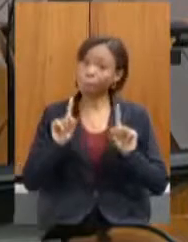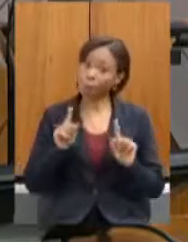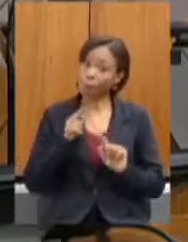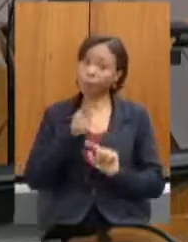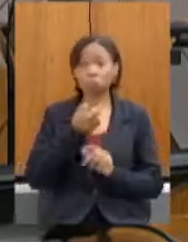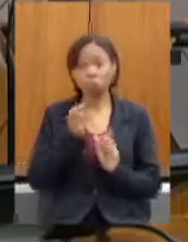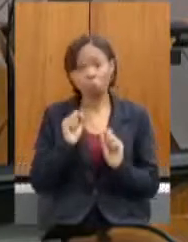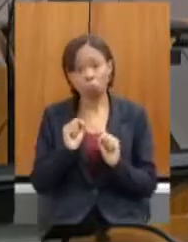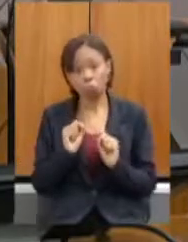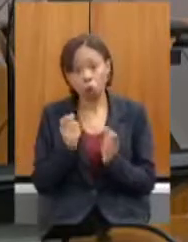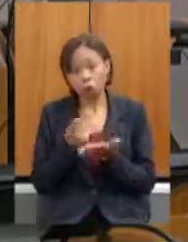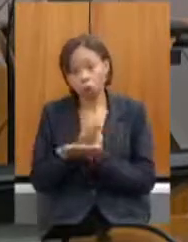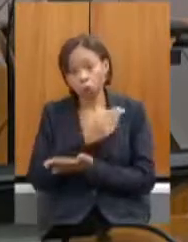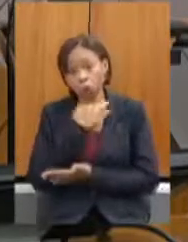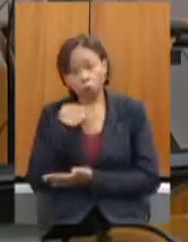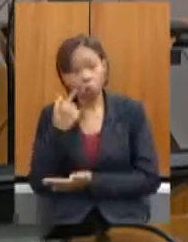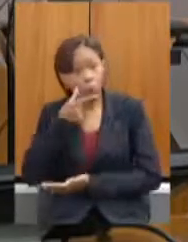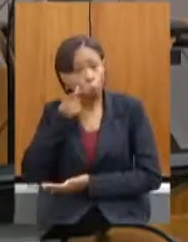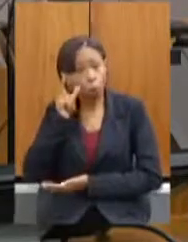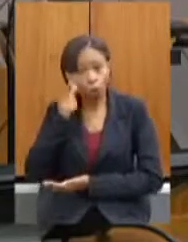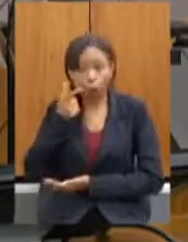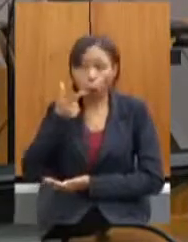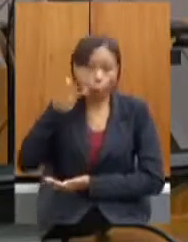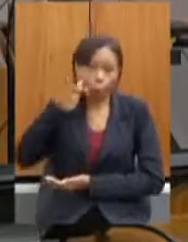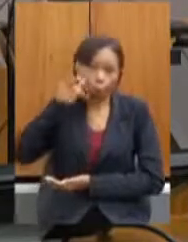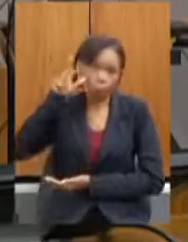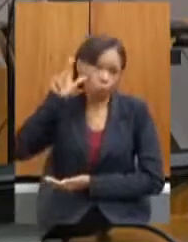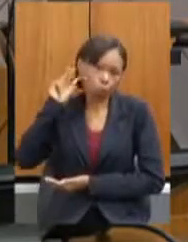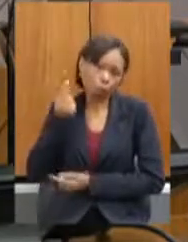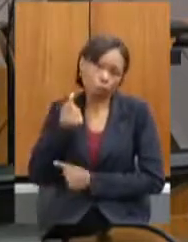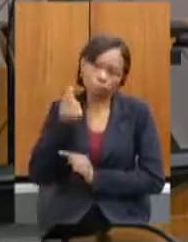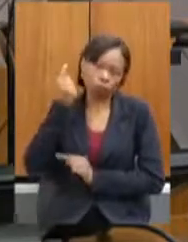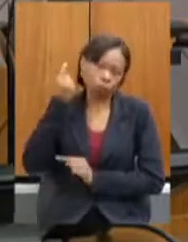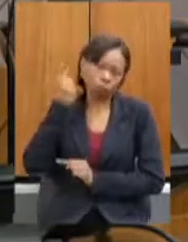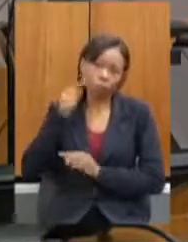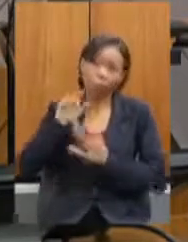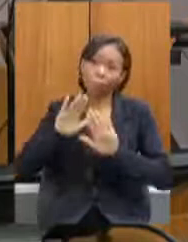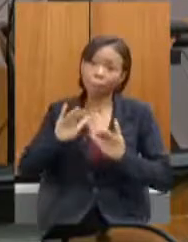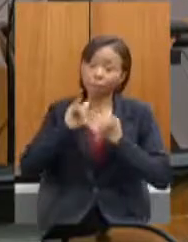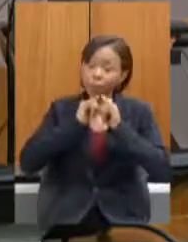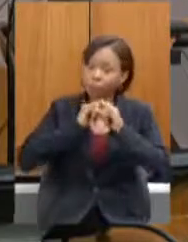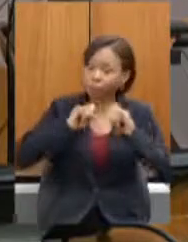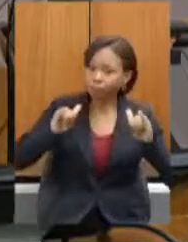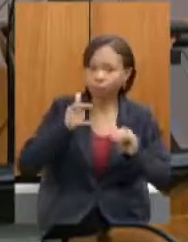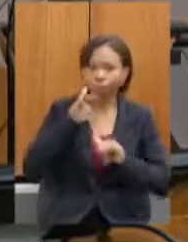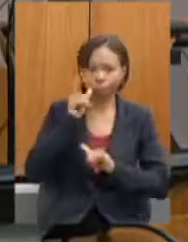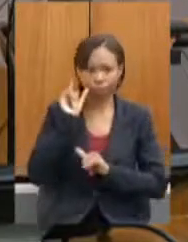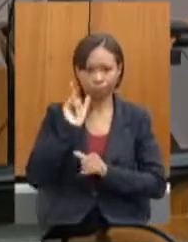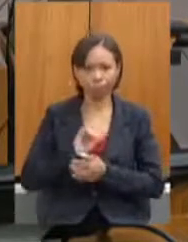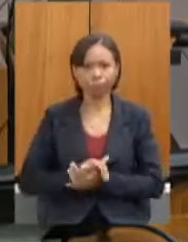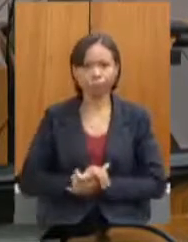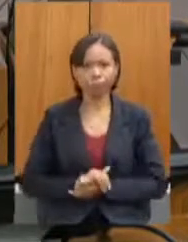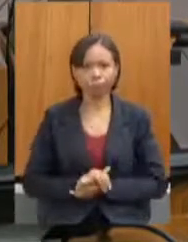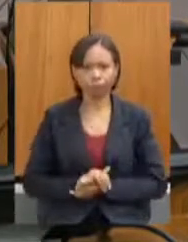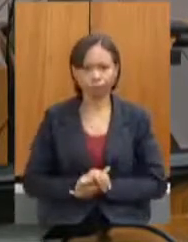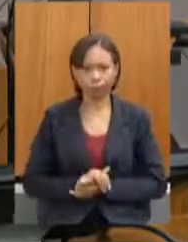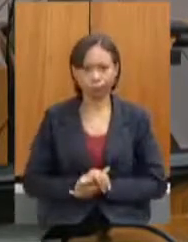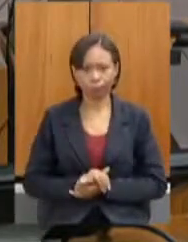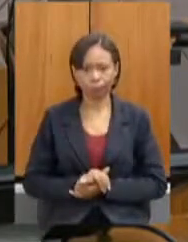ontem ou podem ter ocorrido em dias anteriores mas que foram notificados ontem pode passar